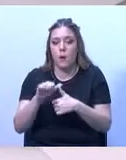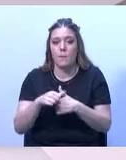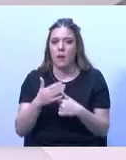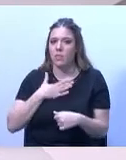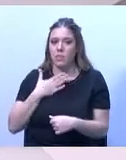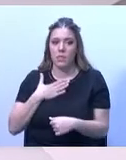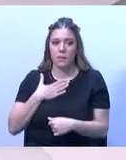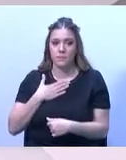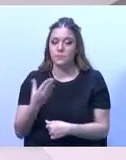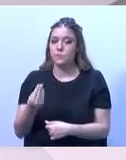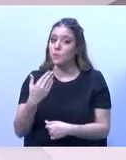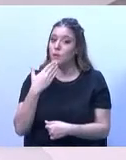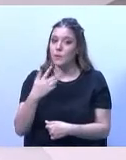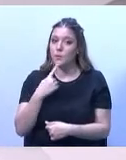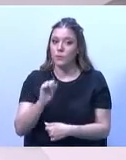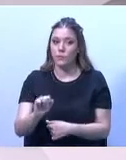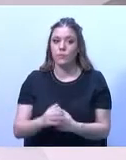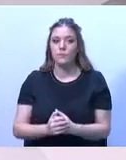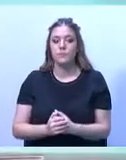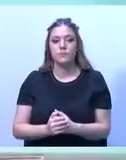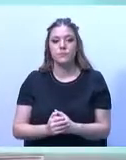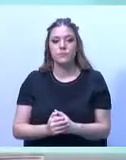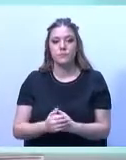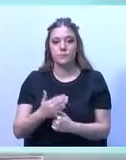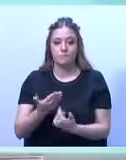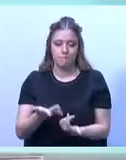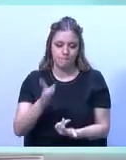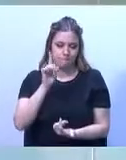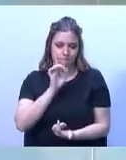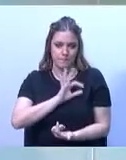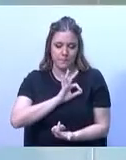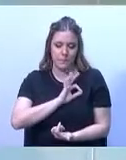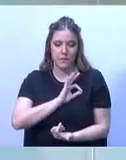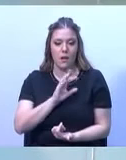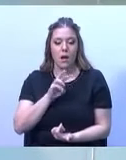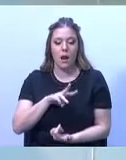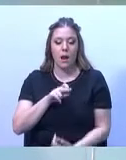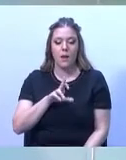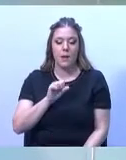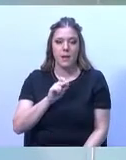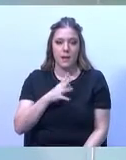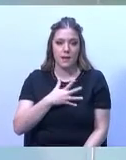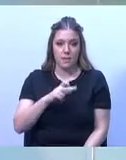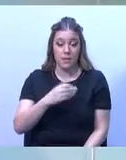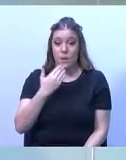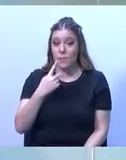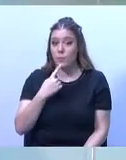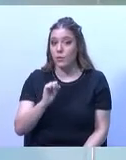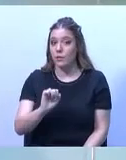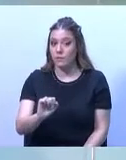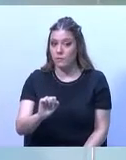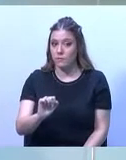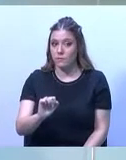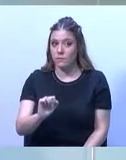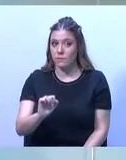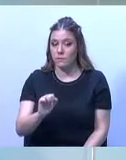Muito bem, Margarida. Muito obrigada pela sua questão. Dona Margarida, muito obrigado pela sua questão. Muito obrigado. A Dona